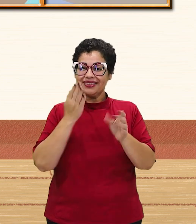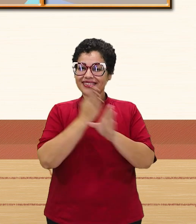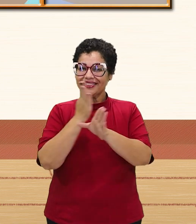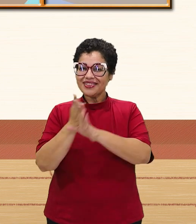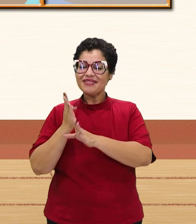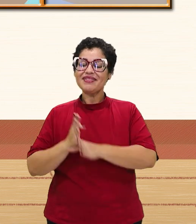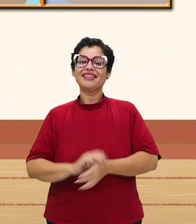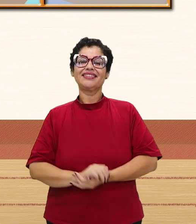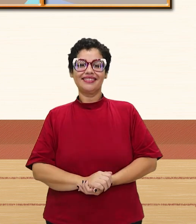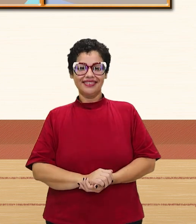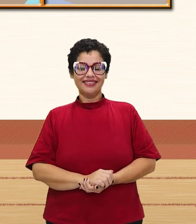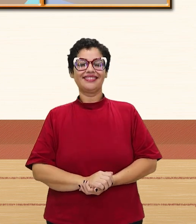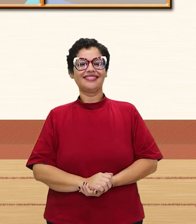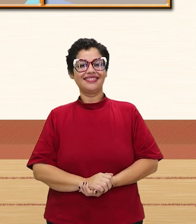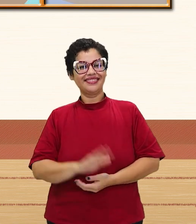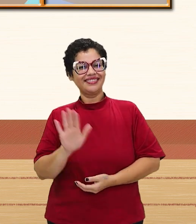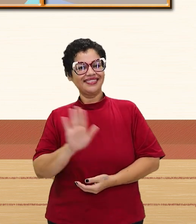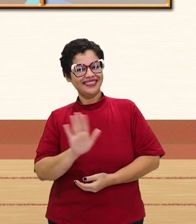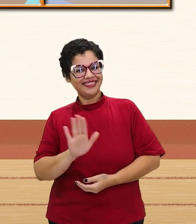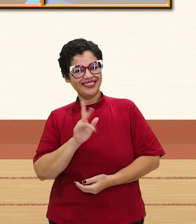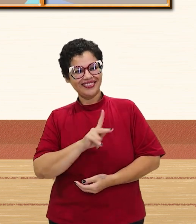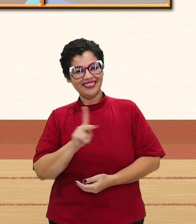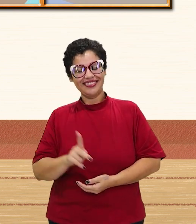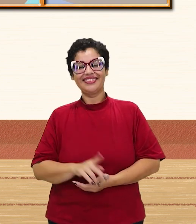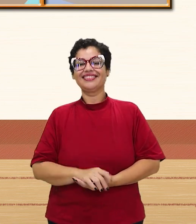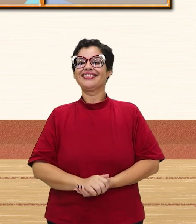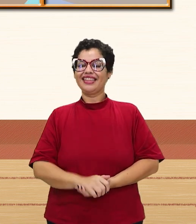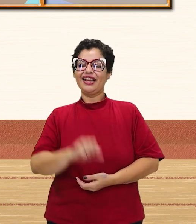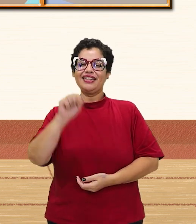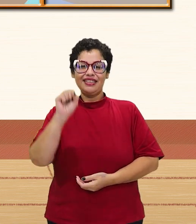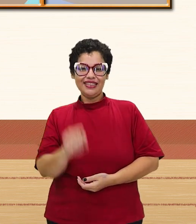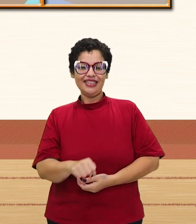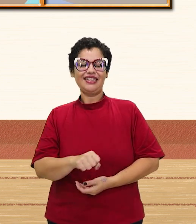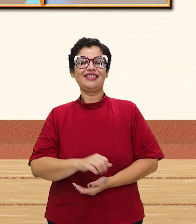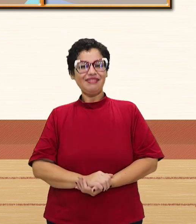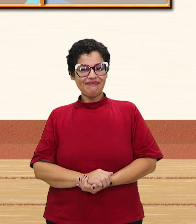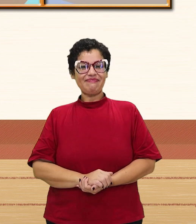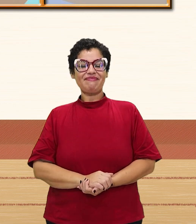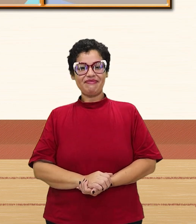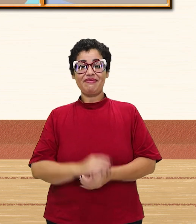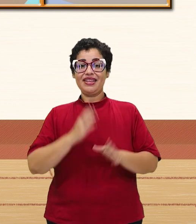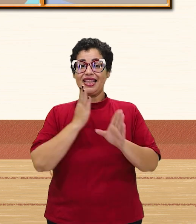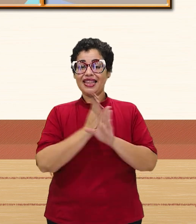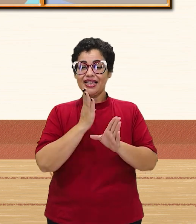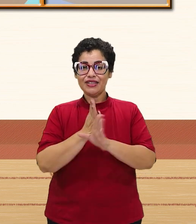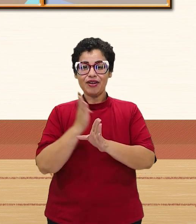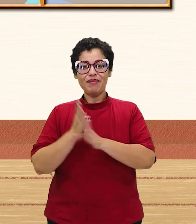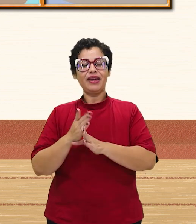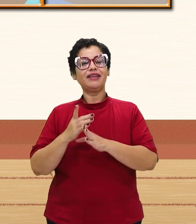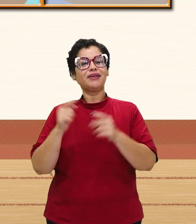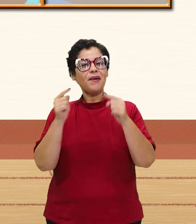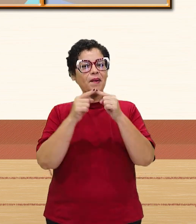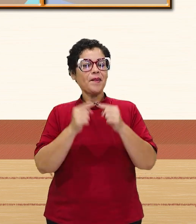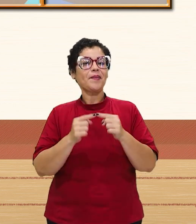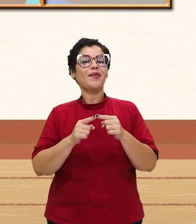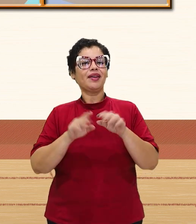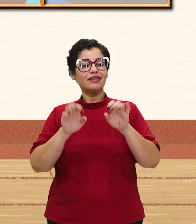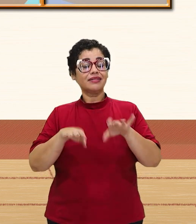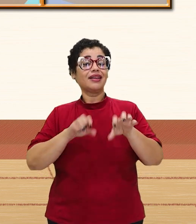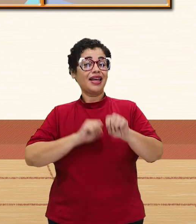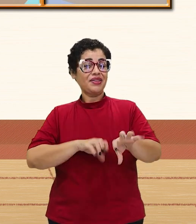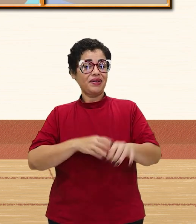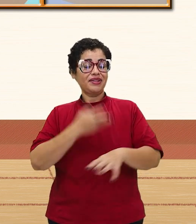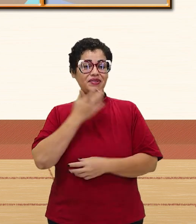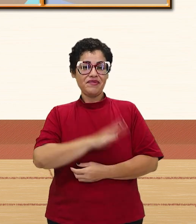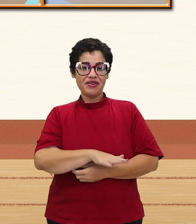descobertas? Olá, Isabel! Sim, ó! E descobertas tem tudo a ver com a